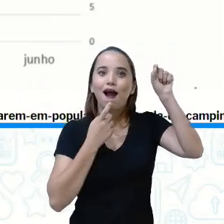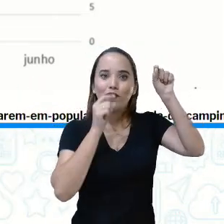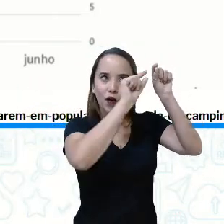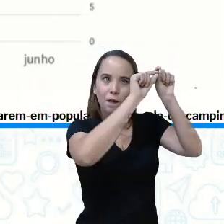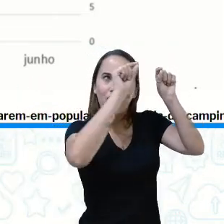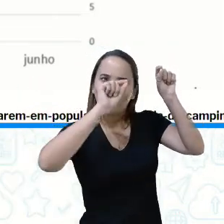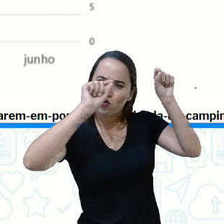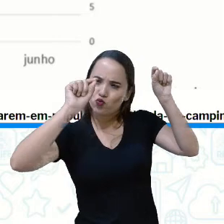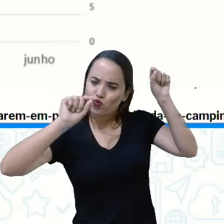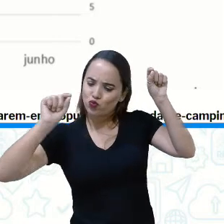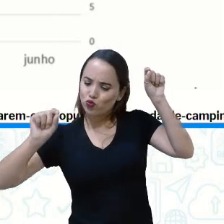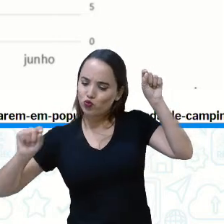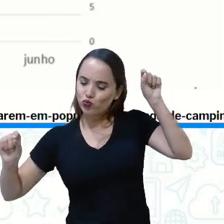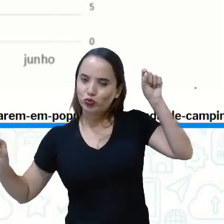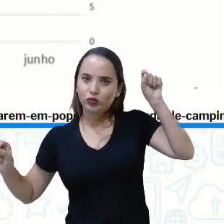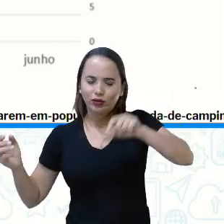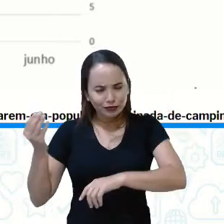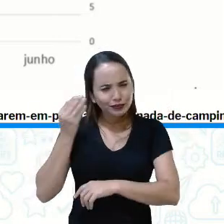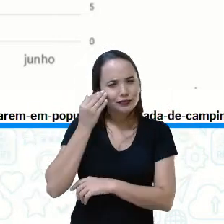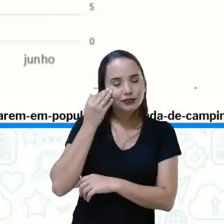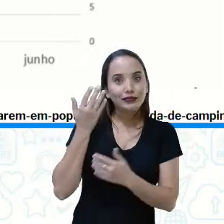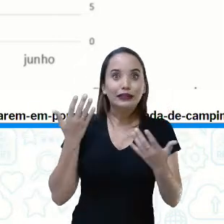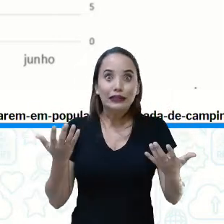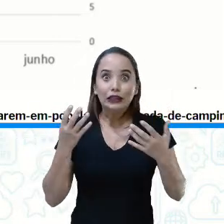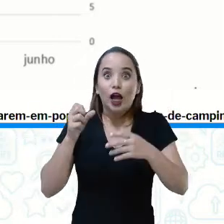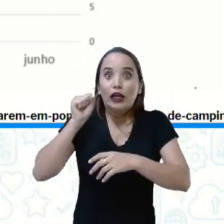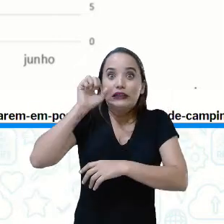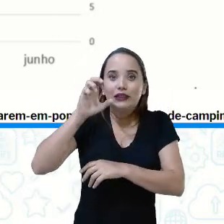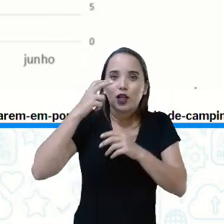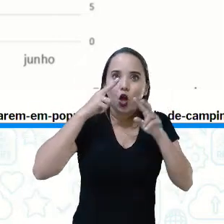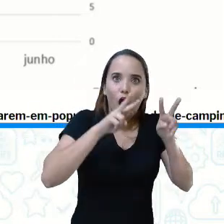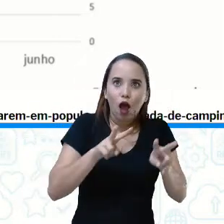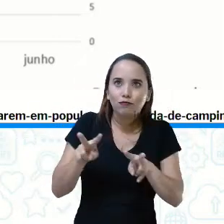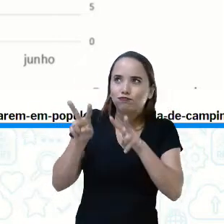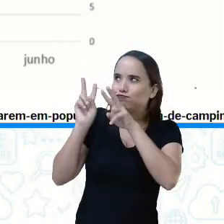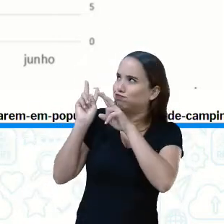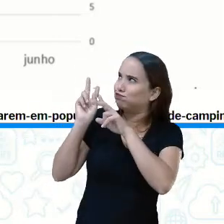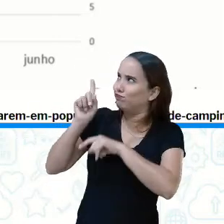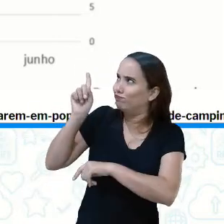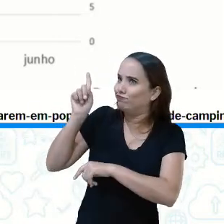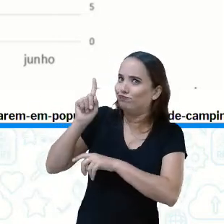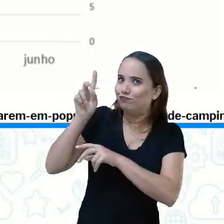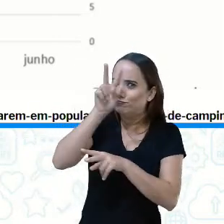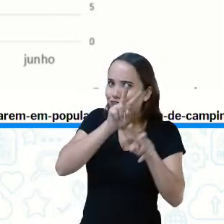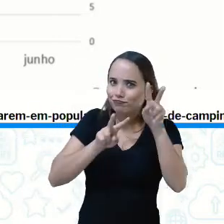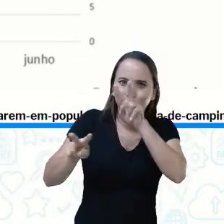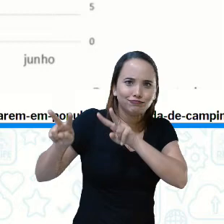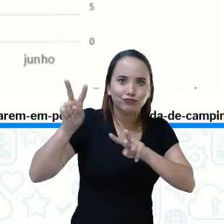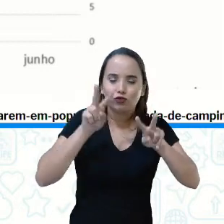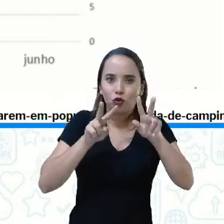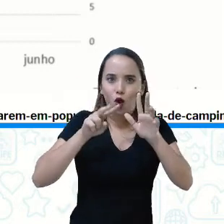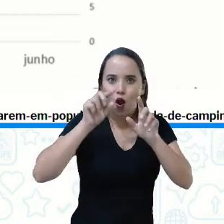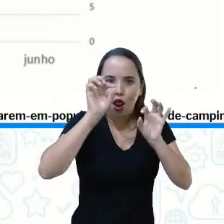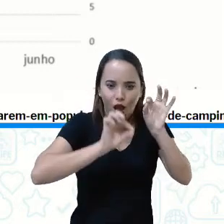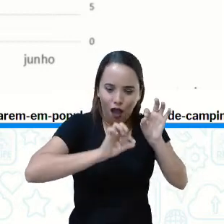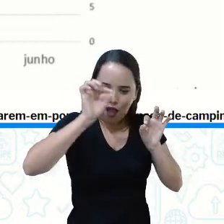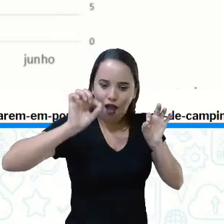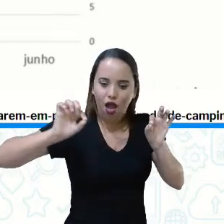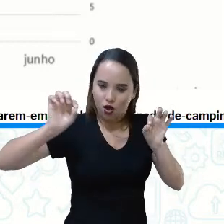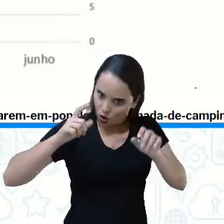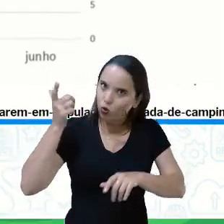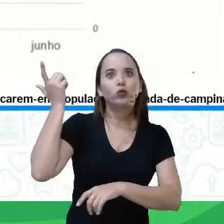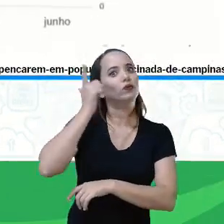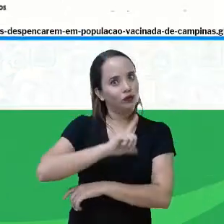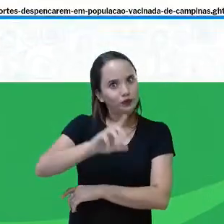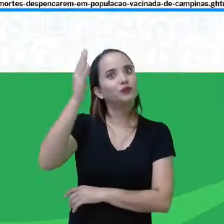consigo entender isso olhando para o gráfico. E é isso a importância, por isso que os gráficos estão aqui e ajudam e são